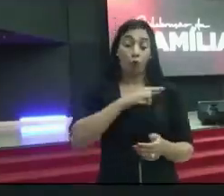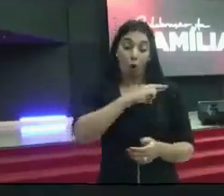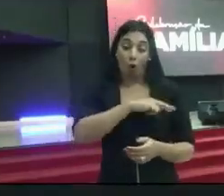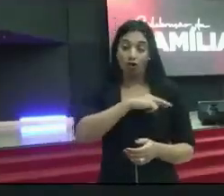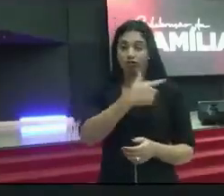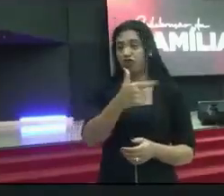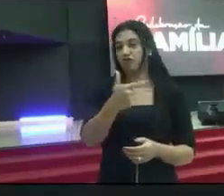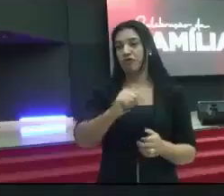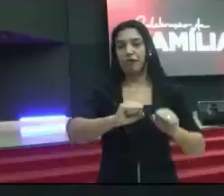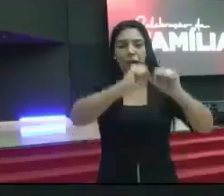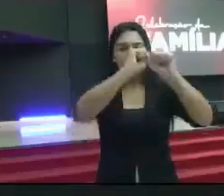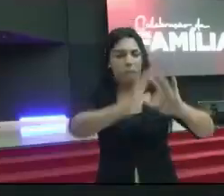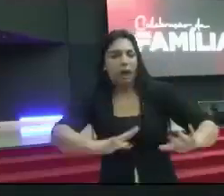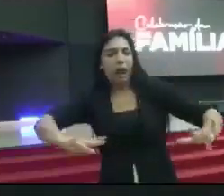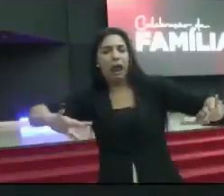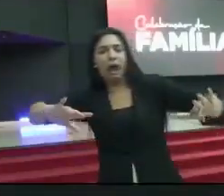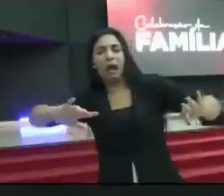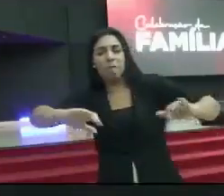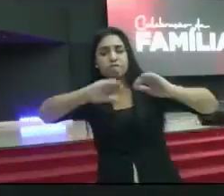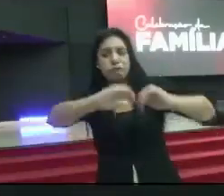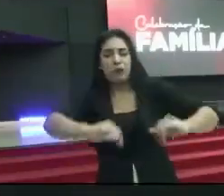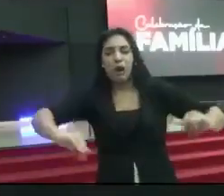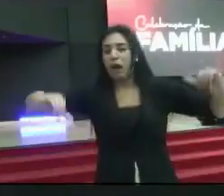Ruth não tem muralhas caindo.